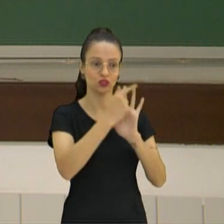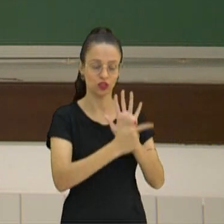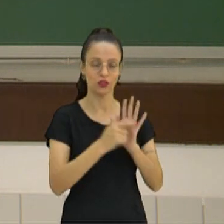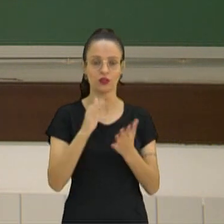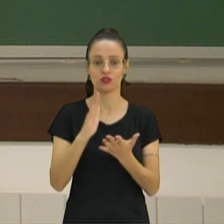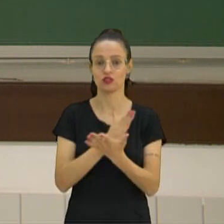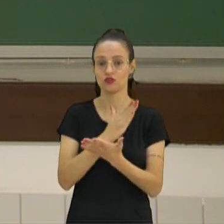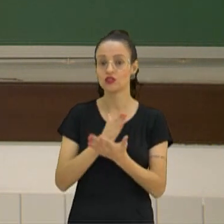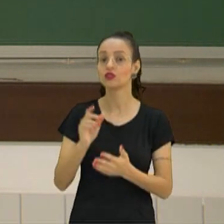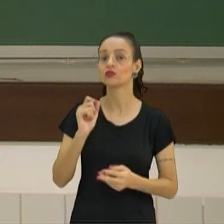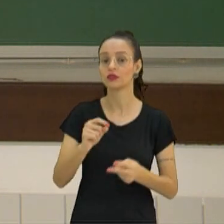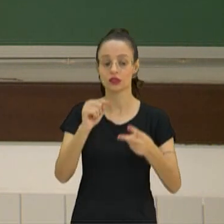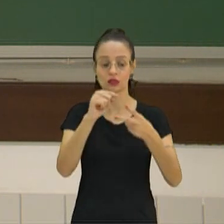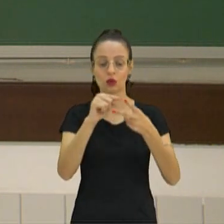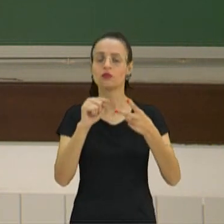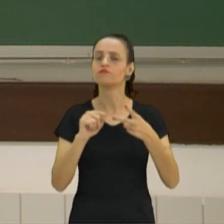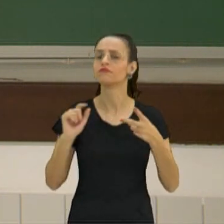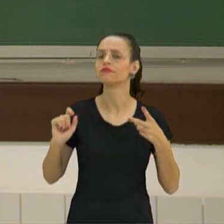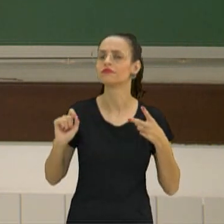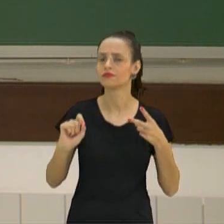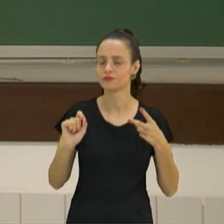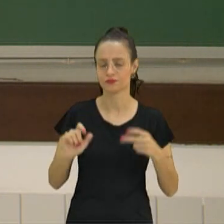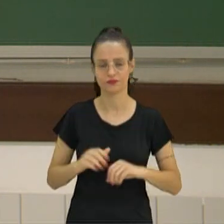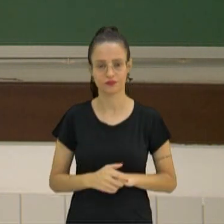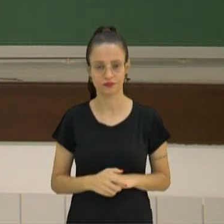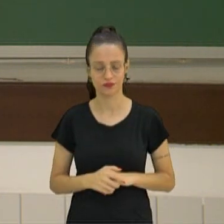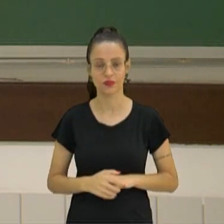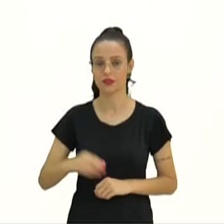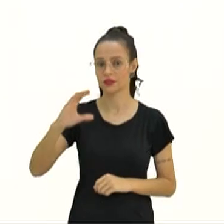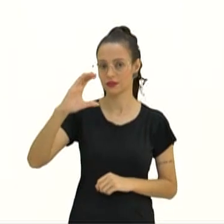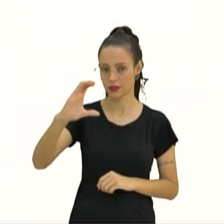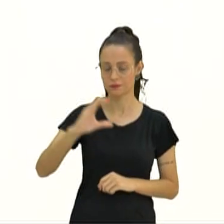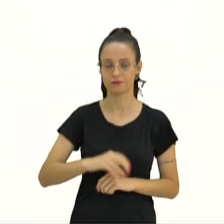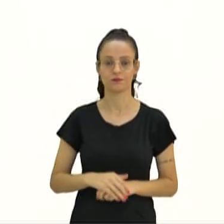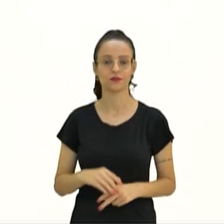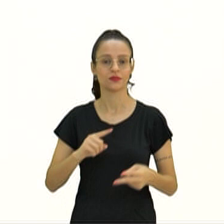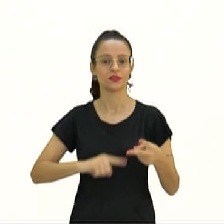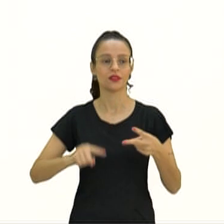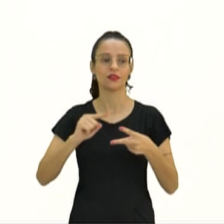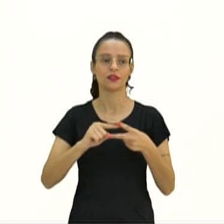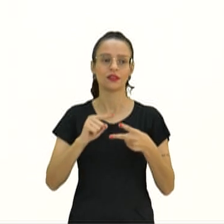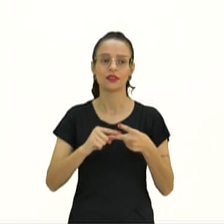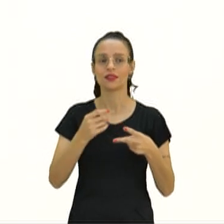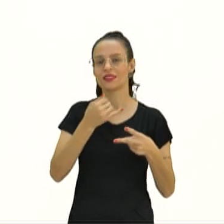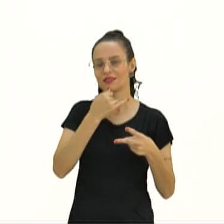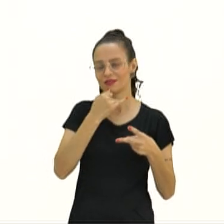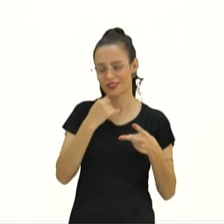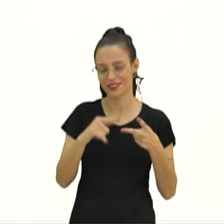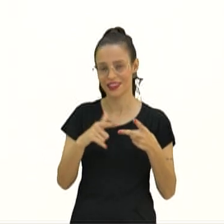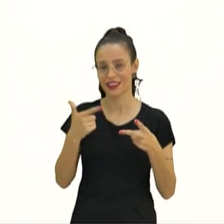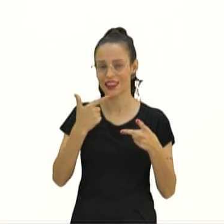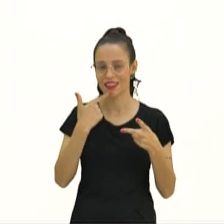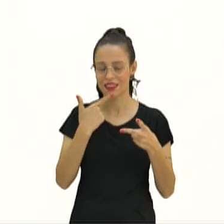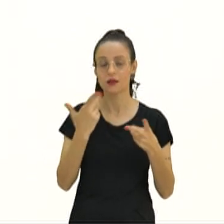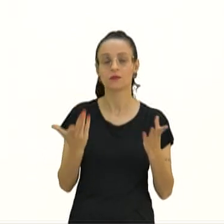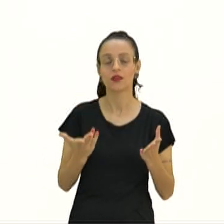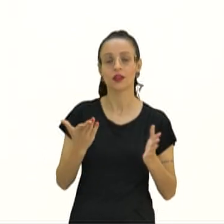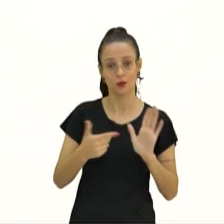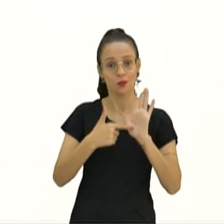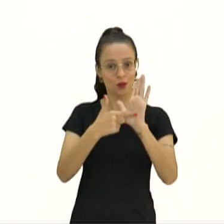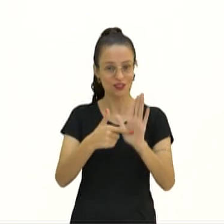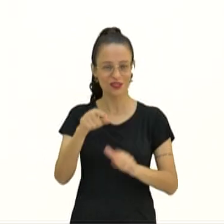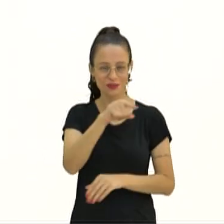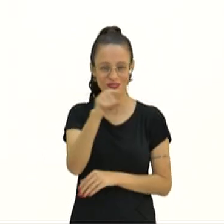dividiam em dois. Eram eles, letra C, tragédia e comédia. E aí eu até mostrei